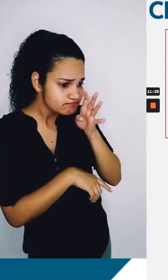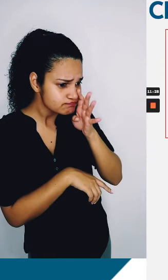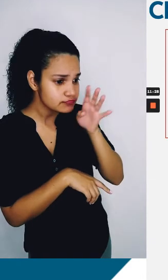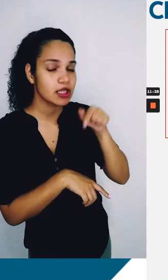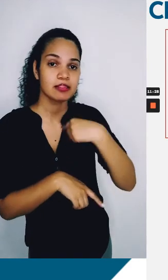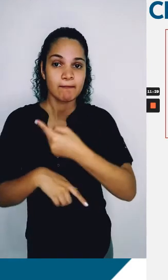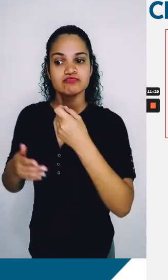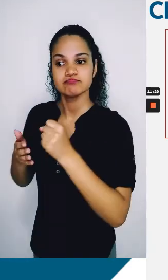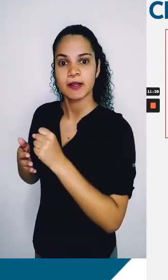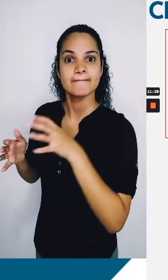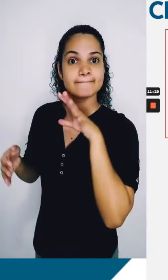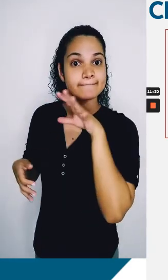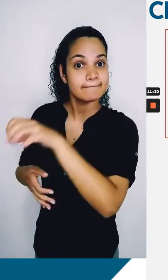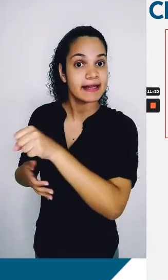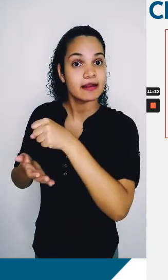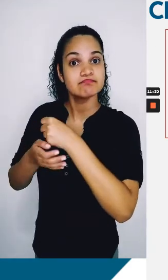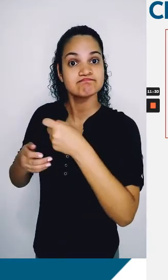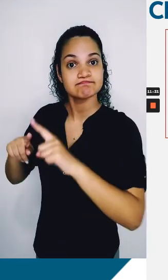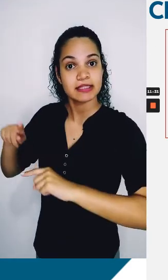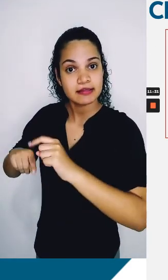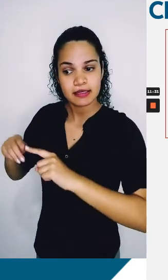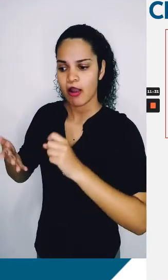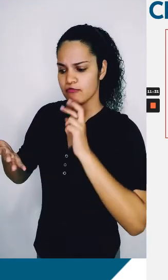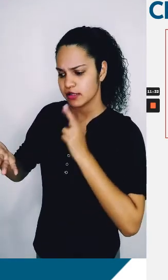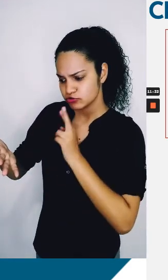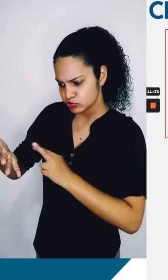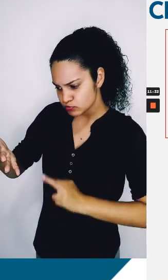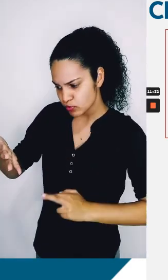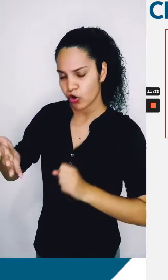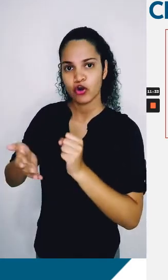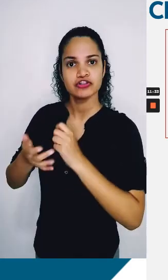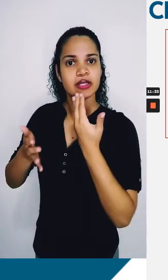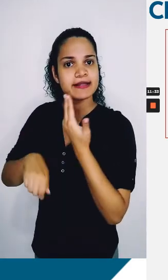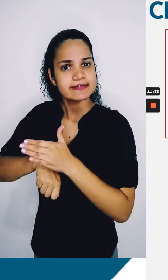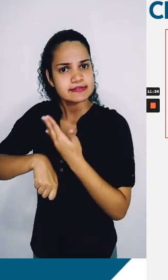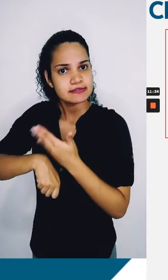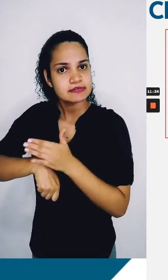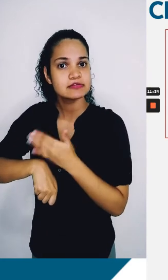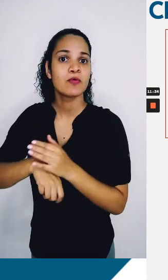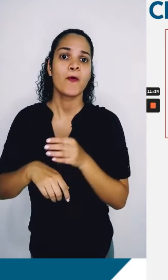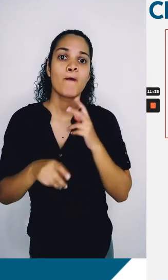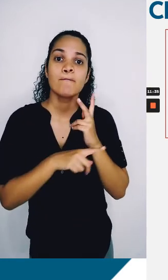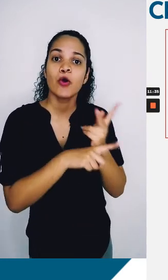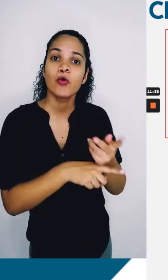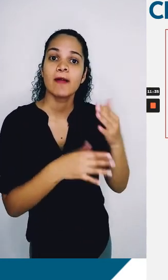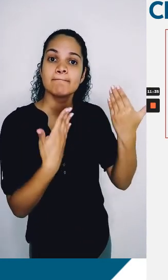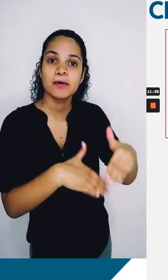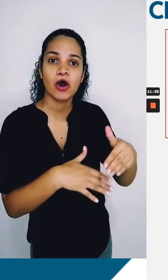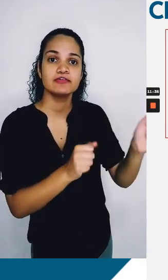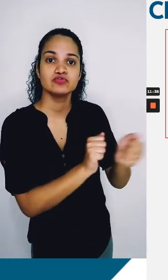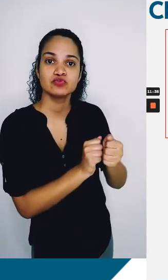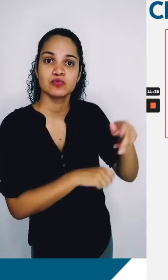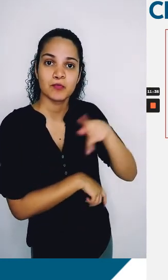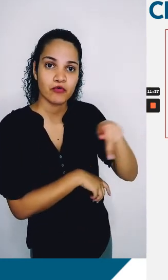tiverem acesso. Peguem um material didático, resolvam atividades, resolvam exercícios, procurem provas com